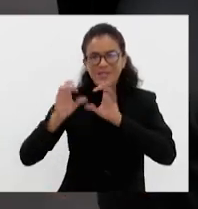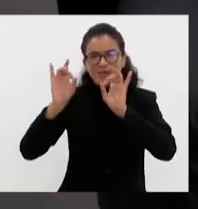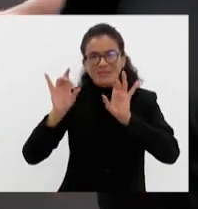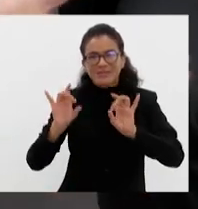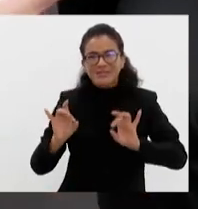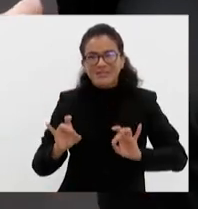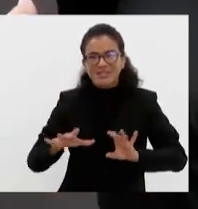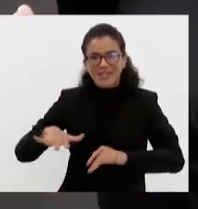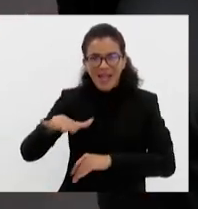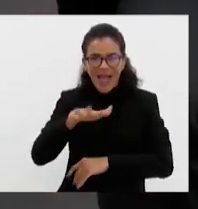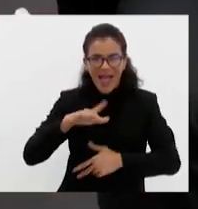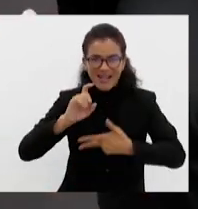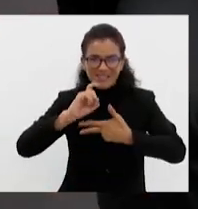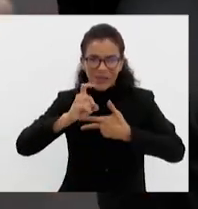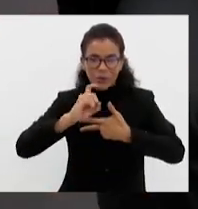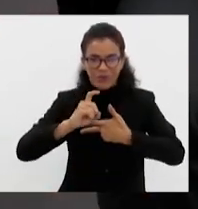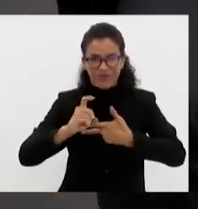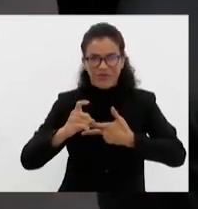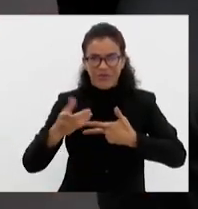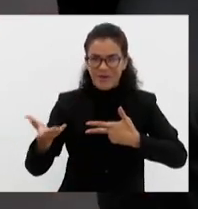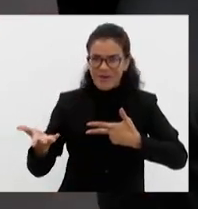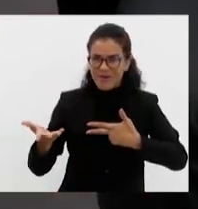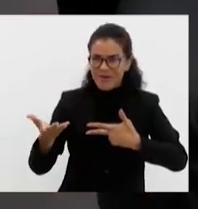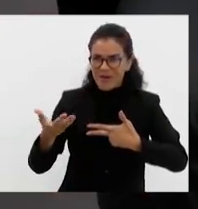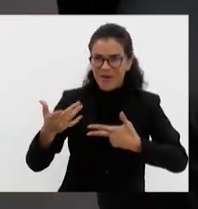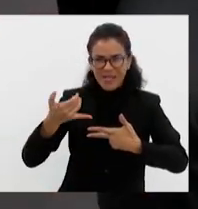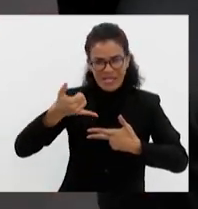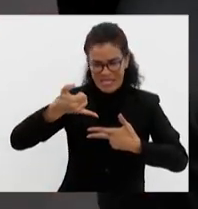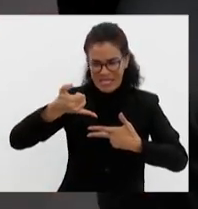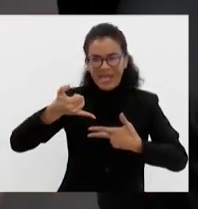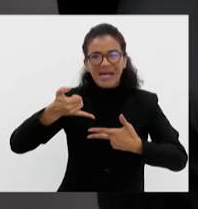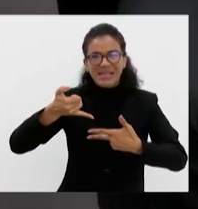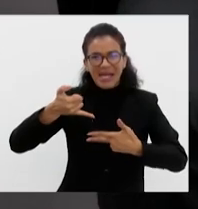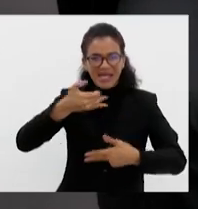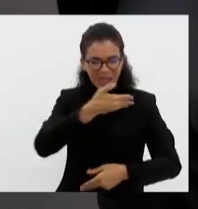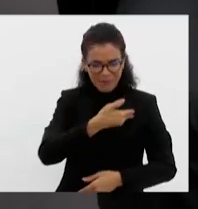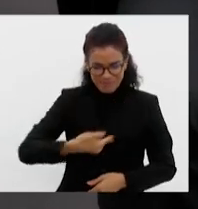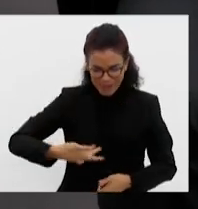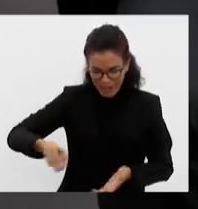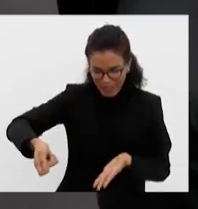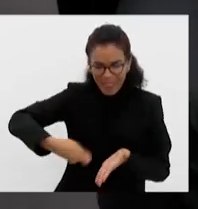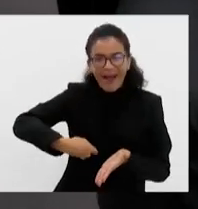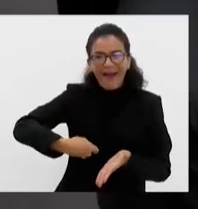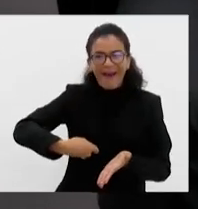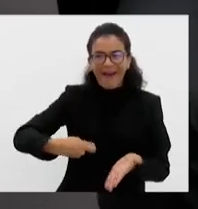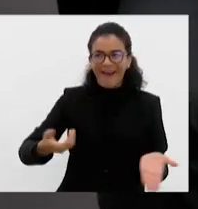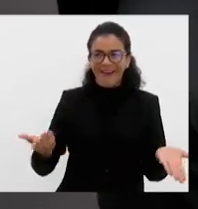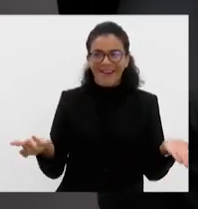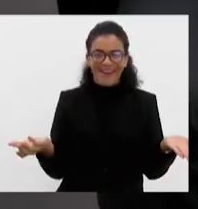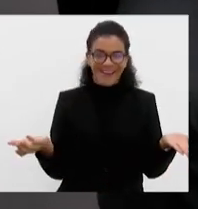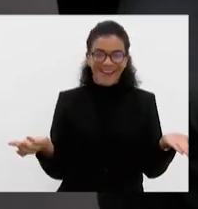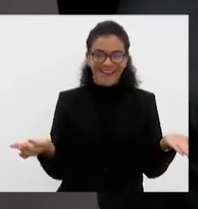no âmbito do Executivo. Essa caneta do deputado é de governador.